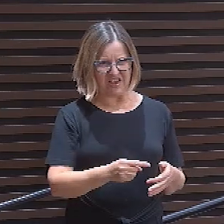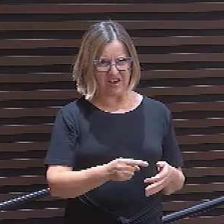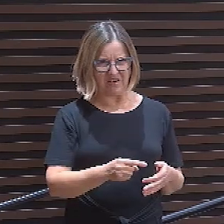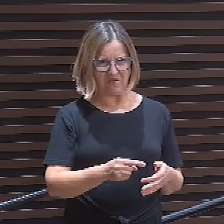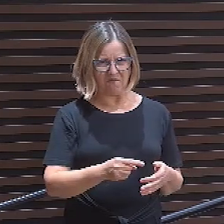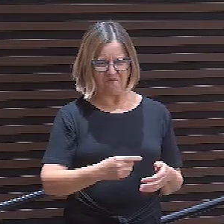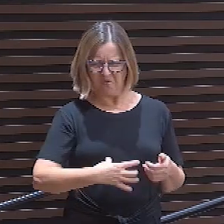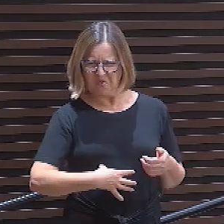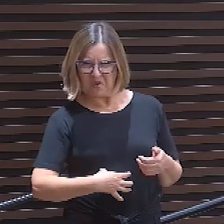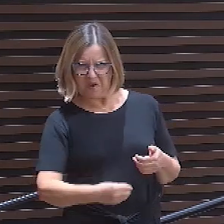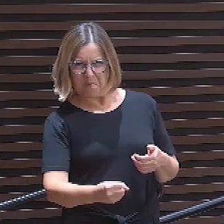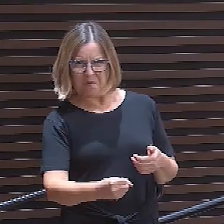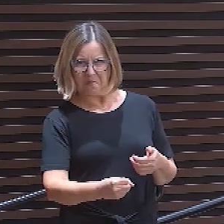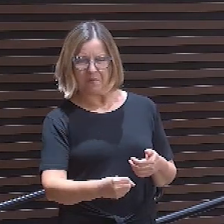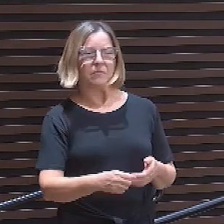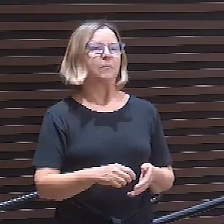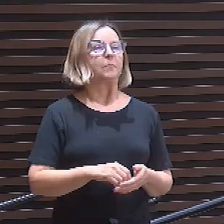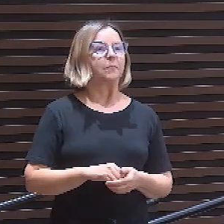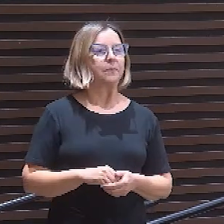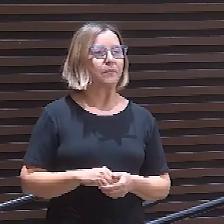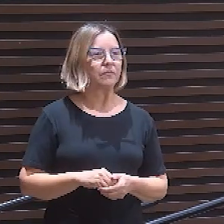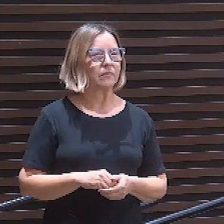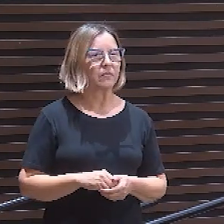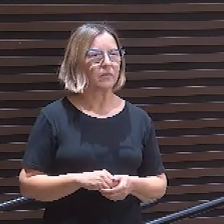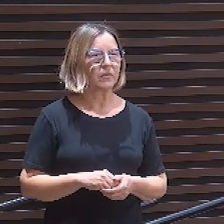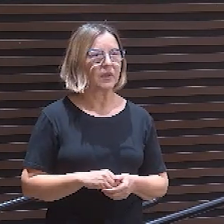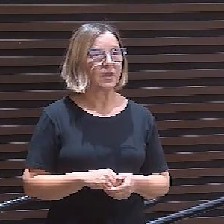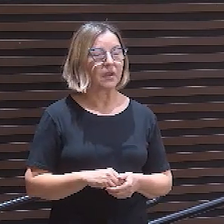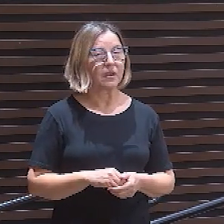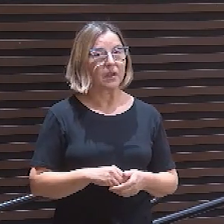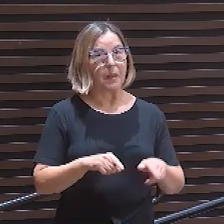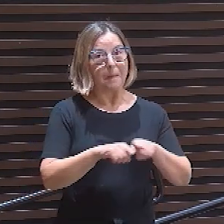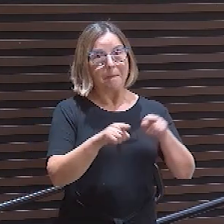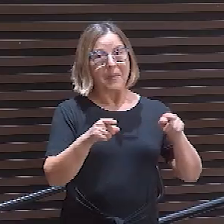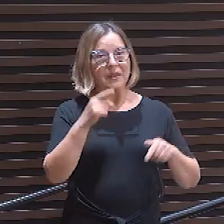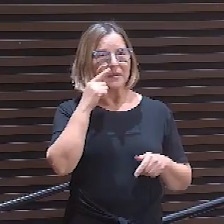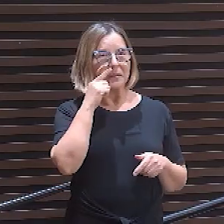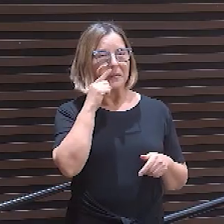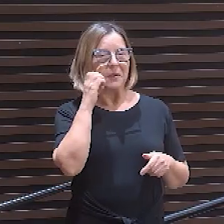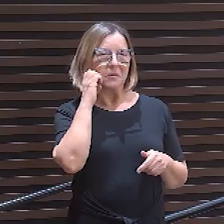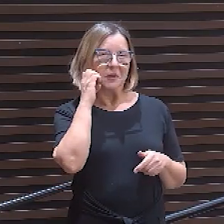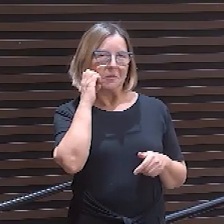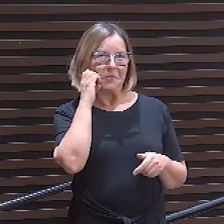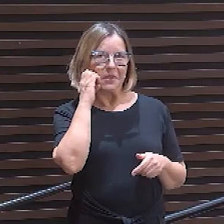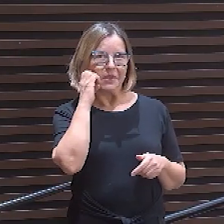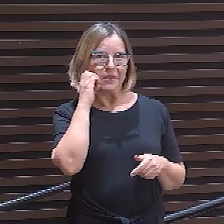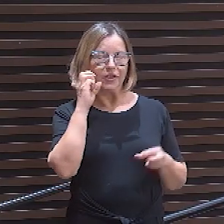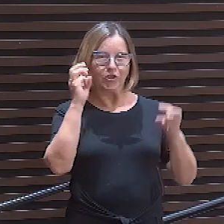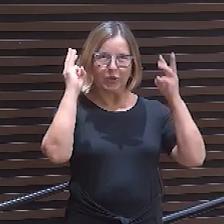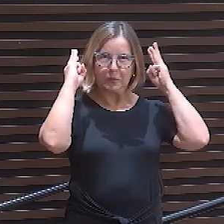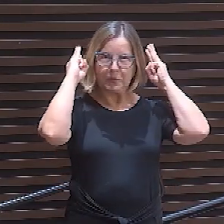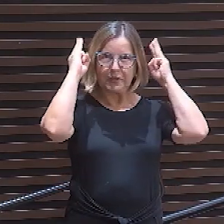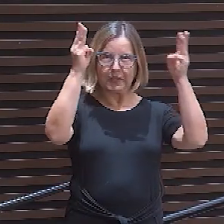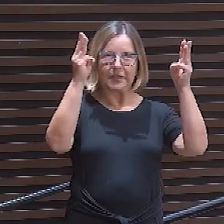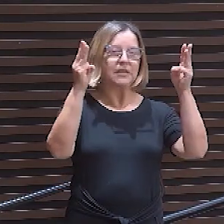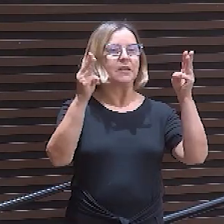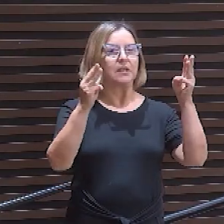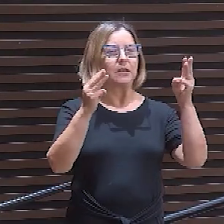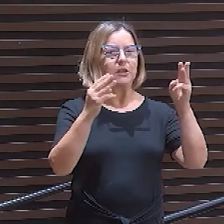E os nossos pais de Moisés, eles enfrentaram a